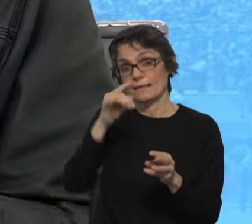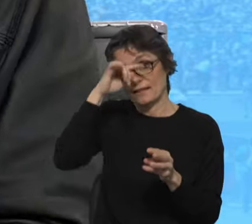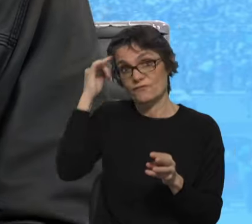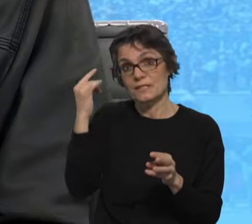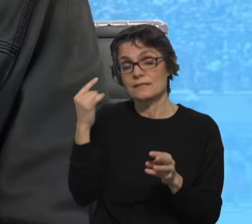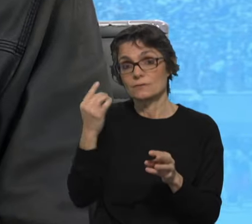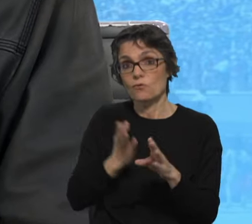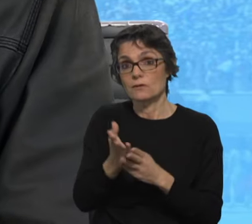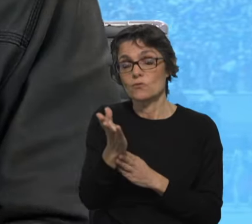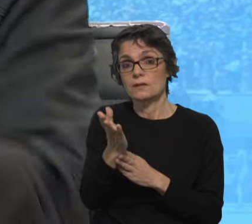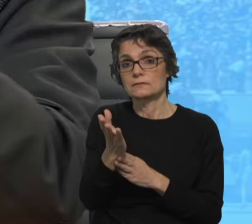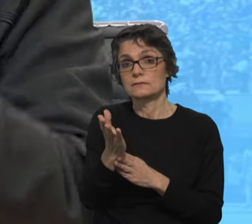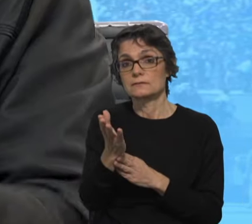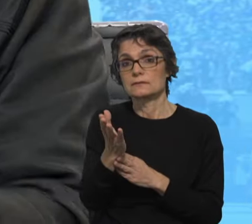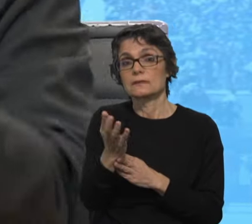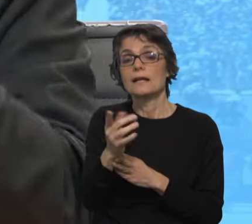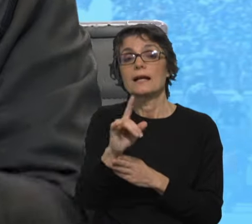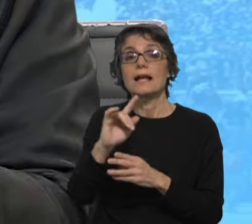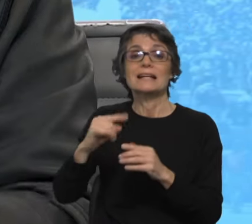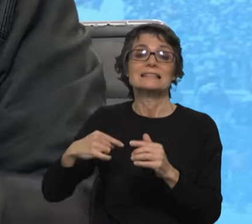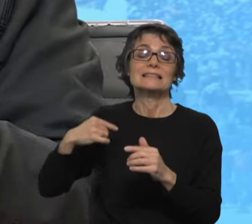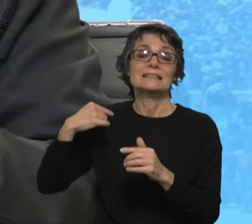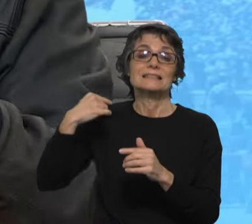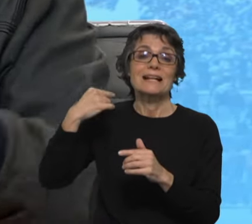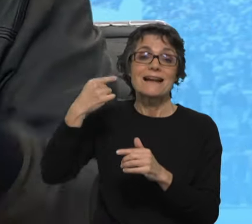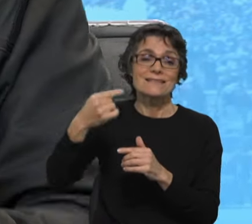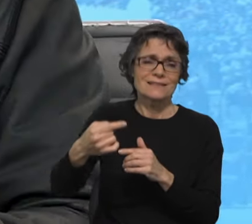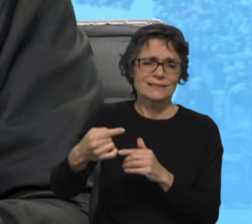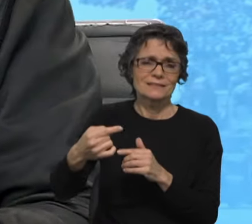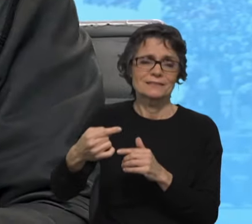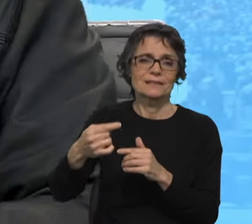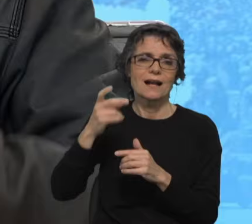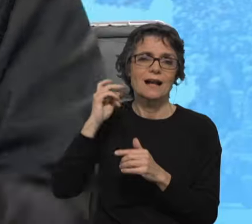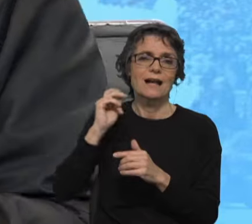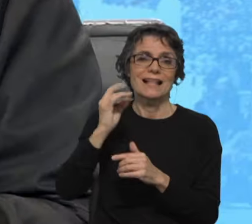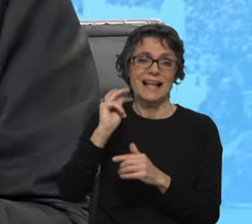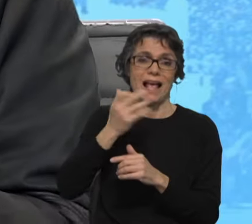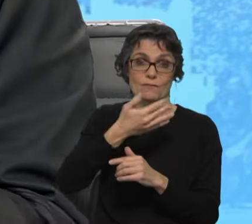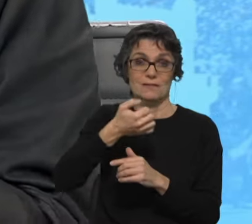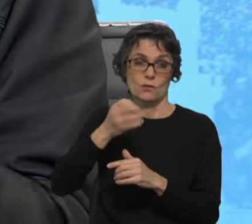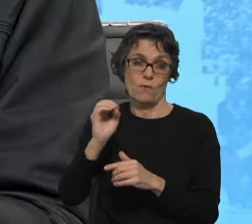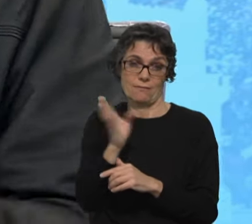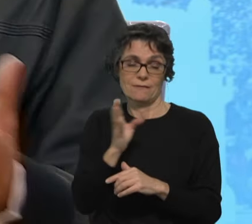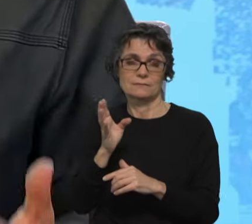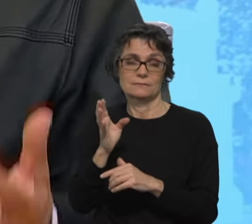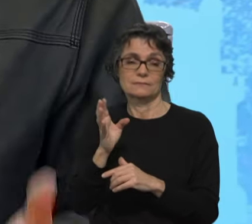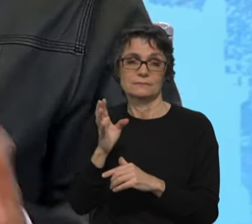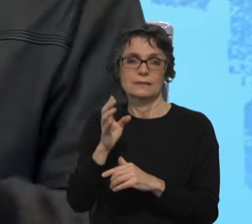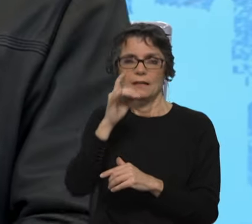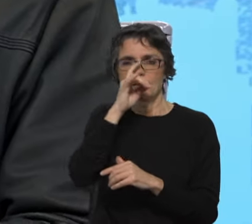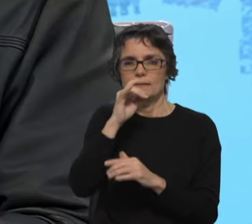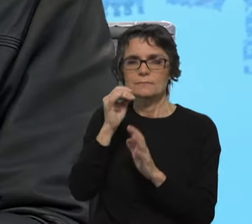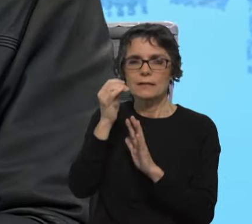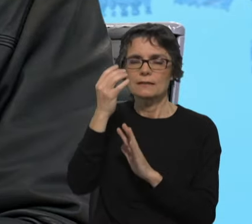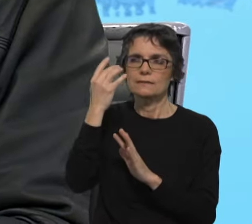e e de facto muitos depois que vieram dos anos 50 próprios lembrando-se daquilo que viam